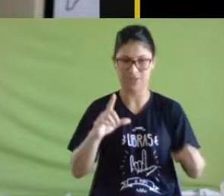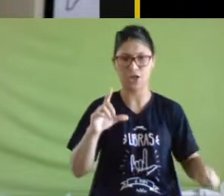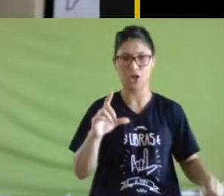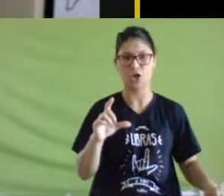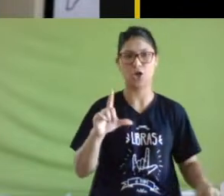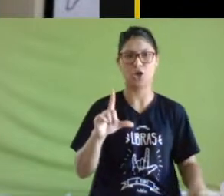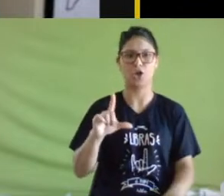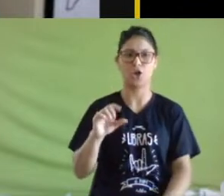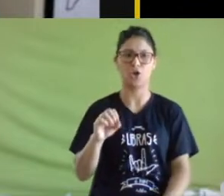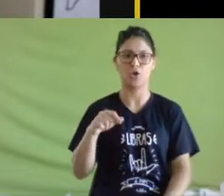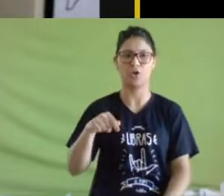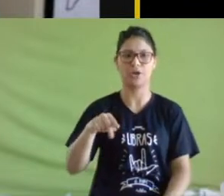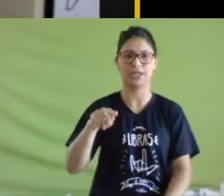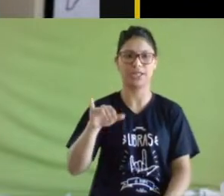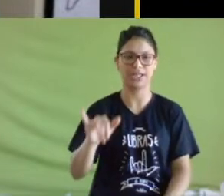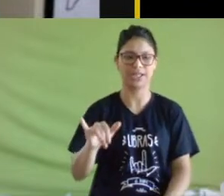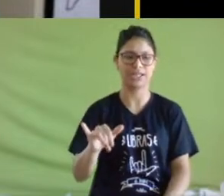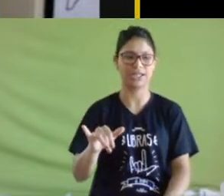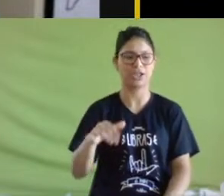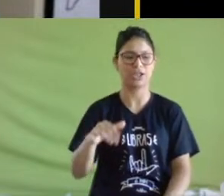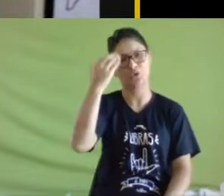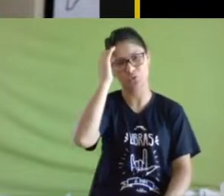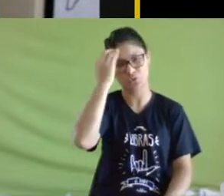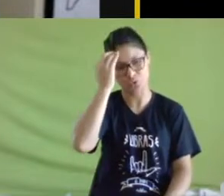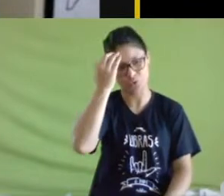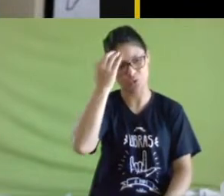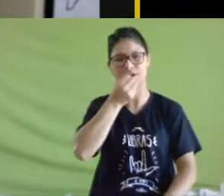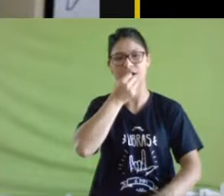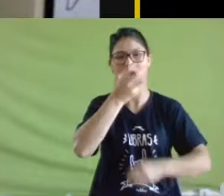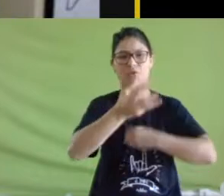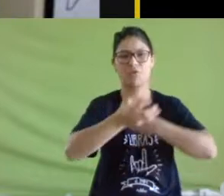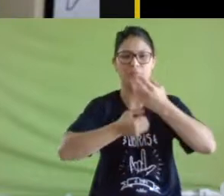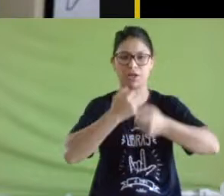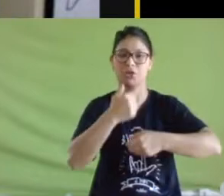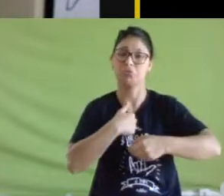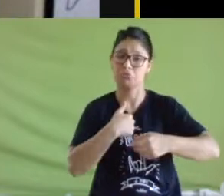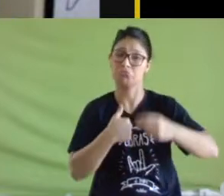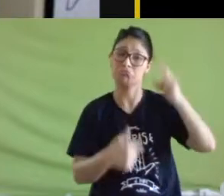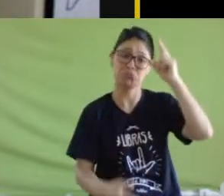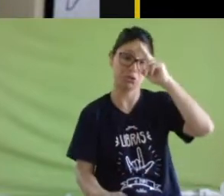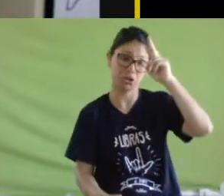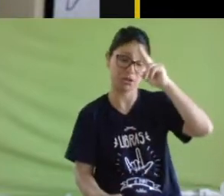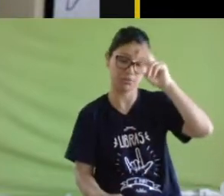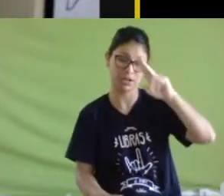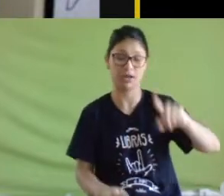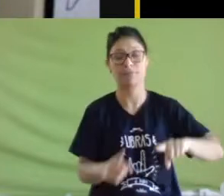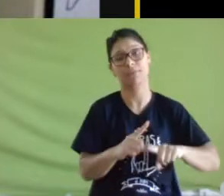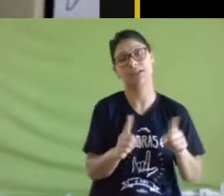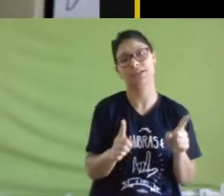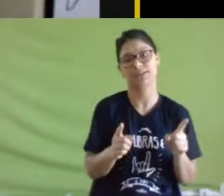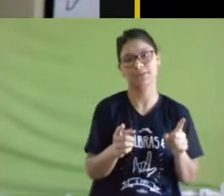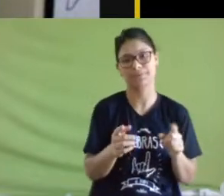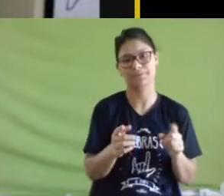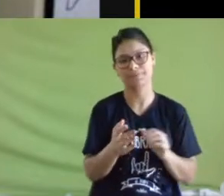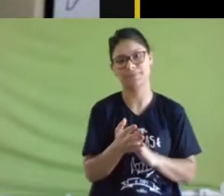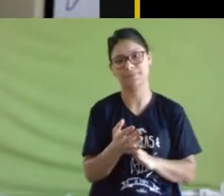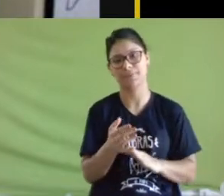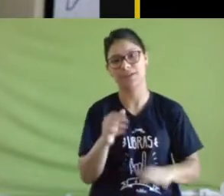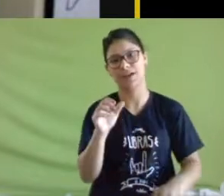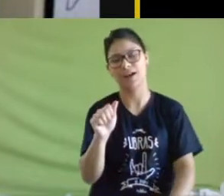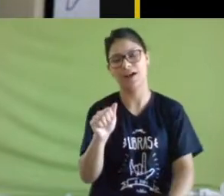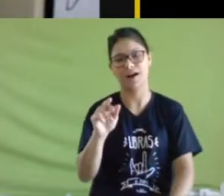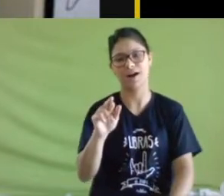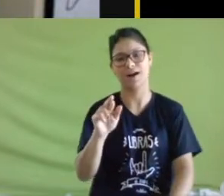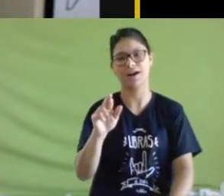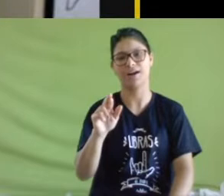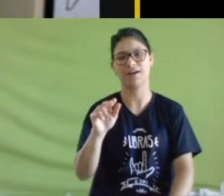noções, argumentos, que a gente lembra, e ao mesmo tempo a gente lembra o verba, o plural